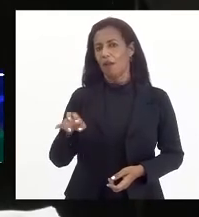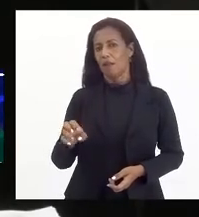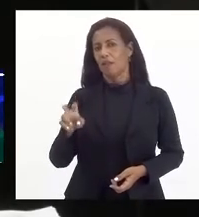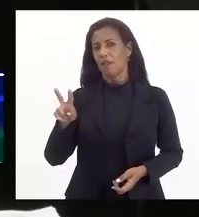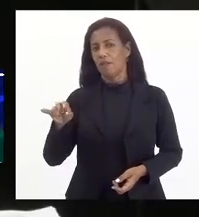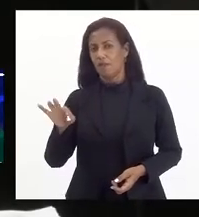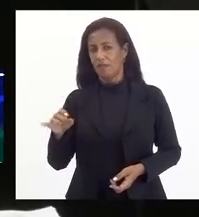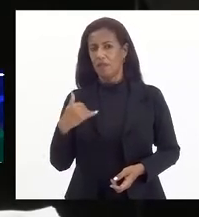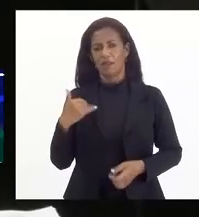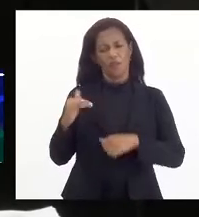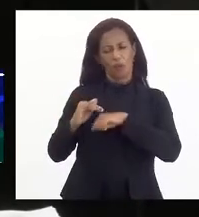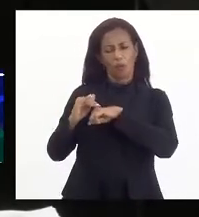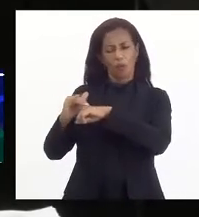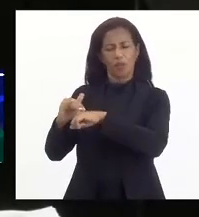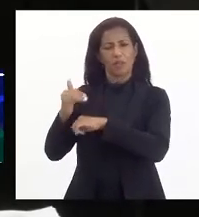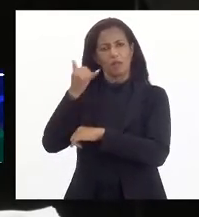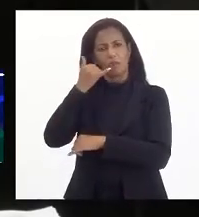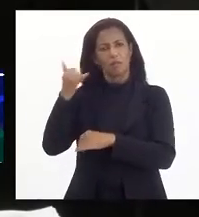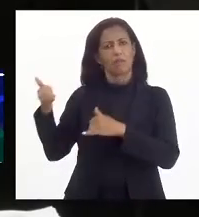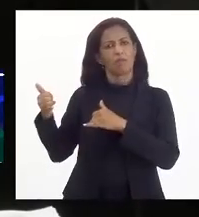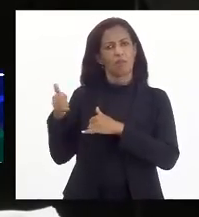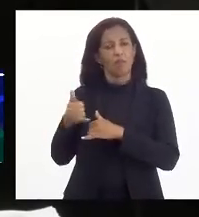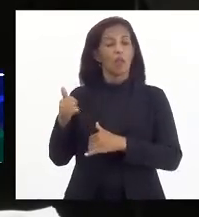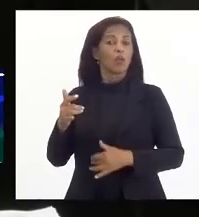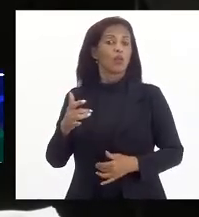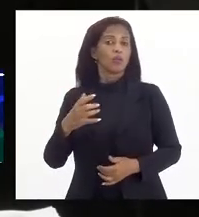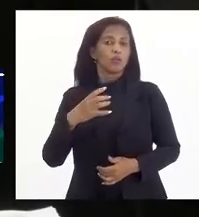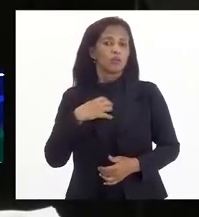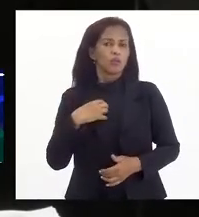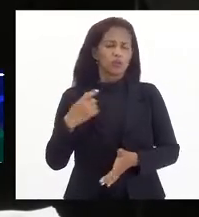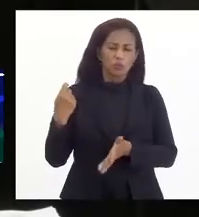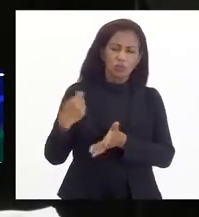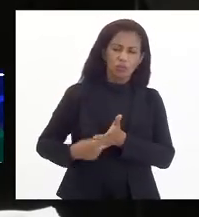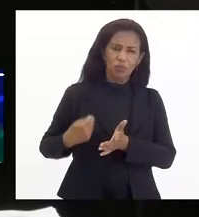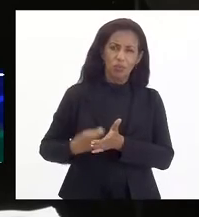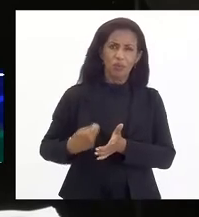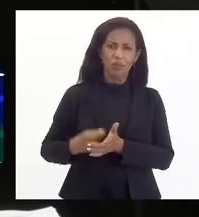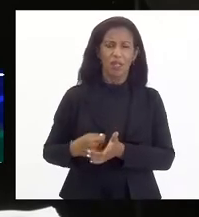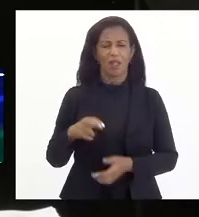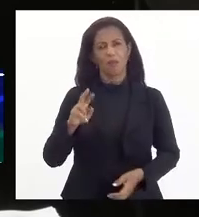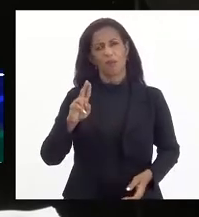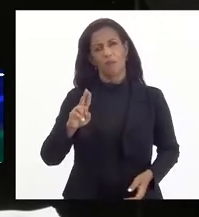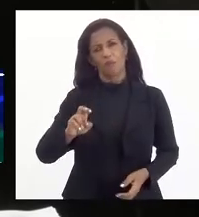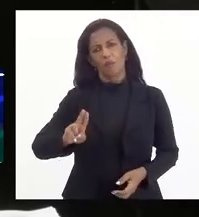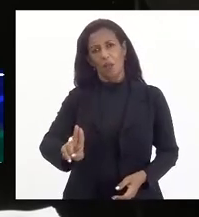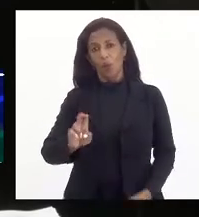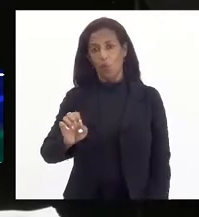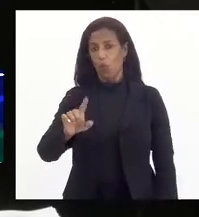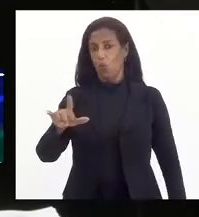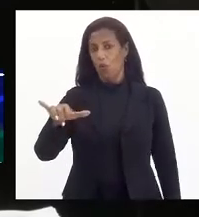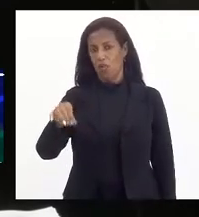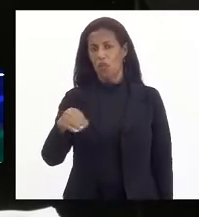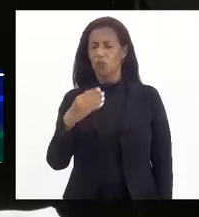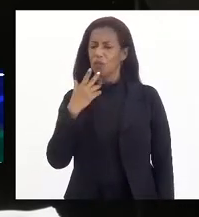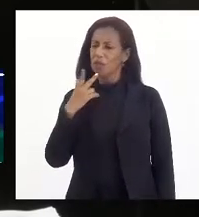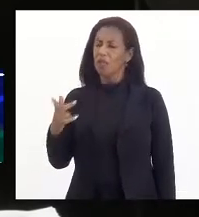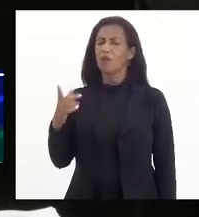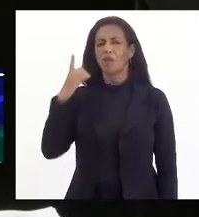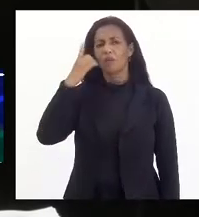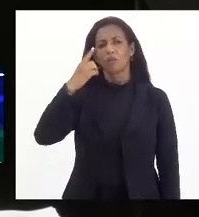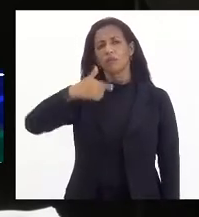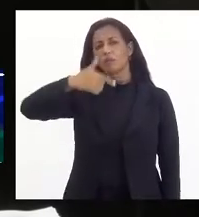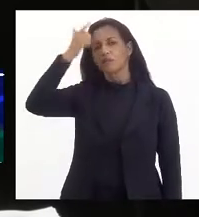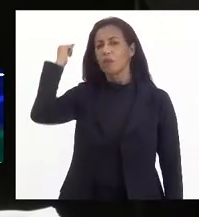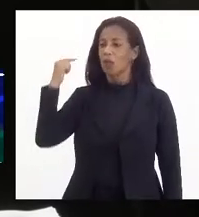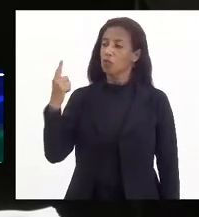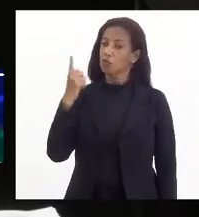que conversei com ele por telefone no sentido de lutarmos em defesa da o Enzo e queria dizer ao deputados Paulo já